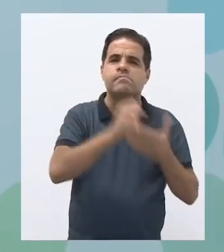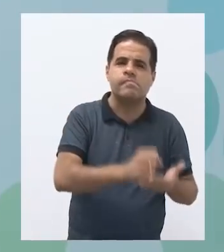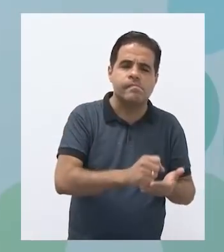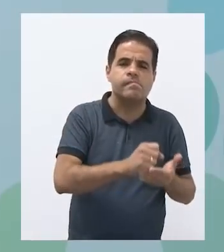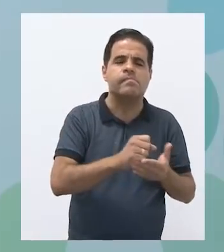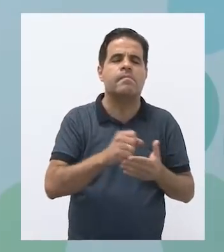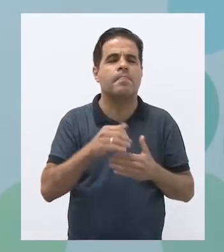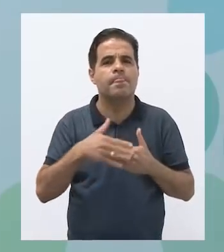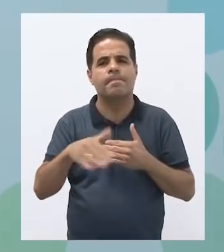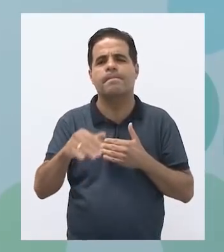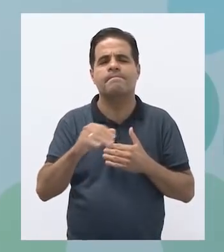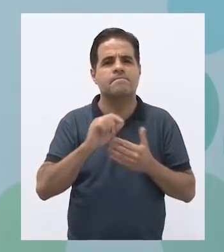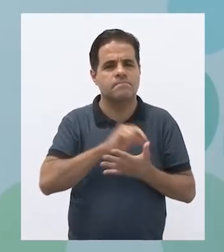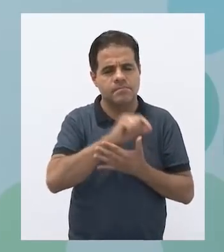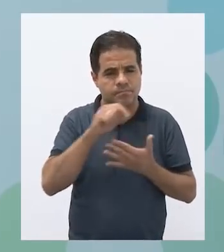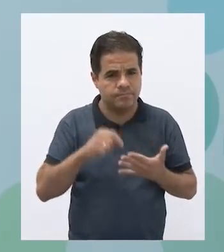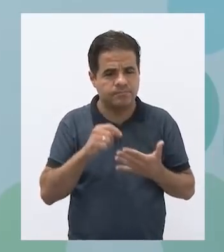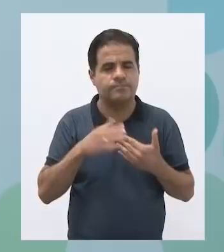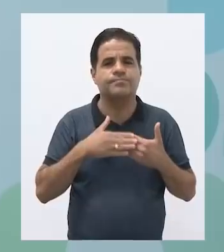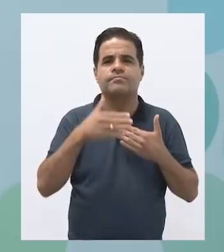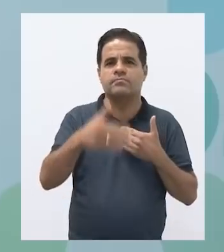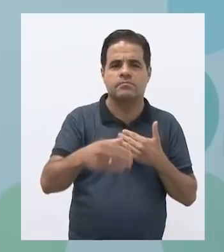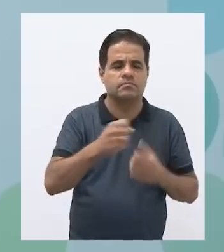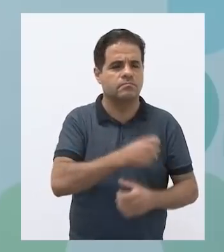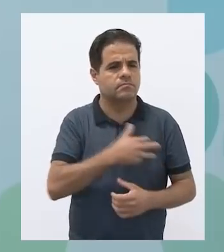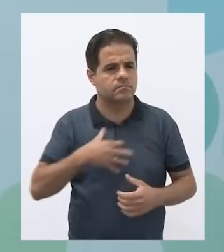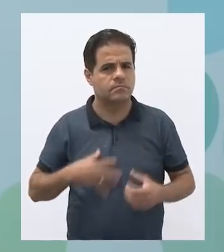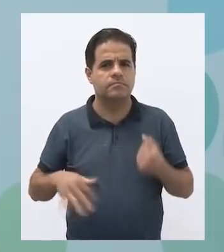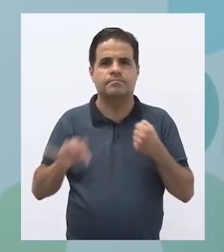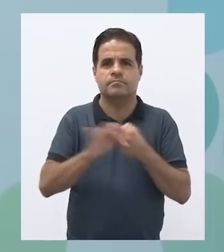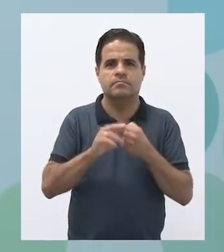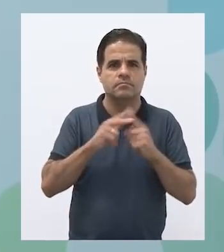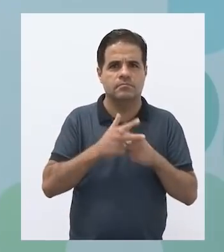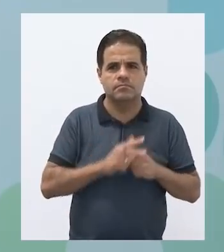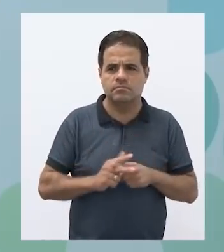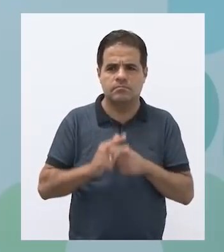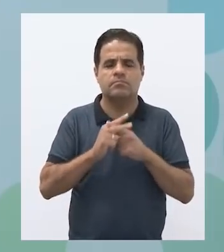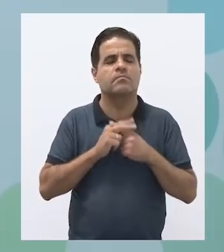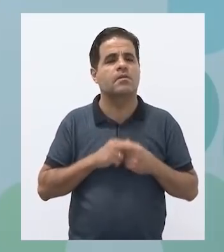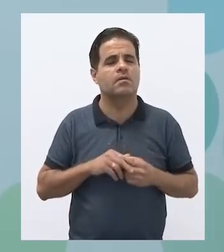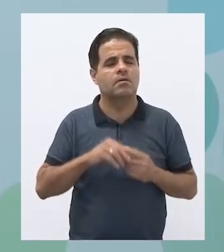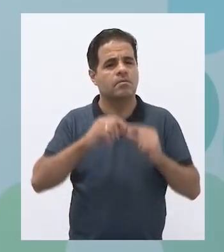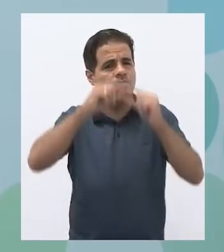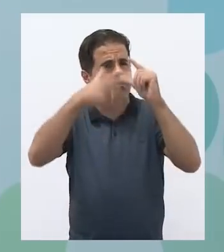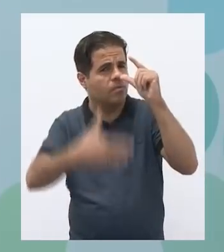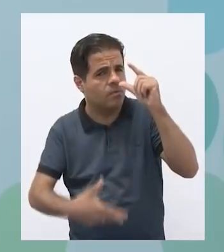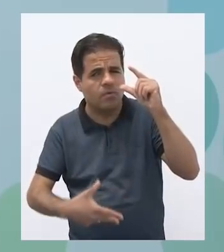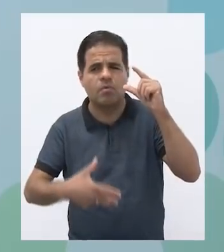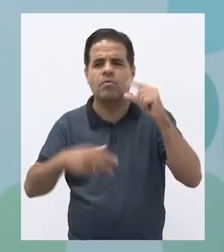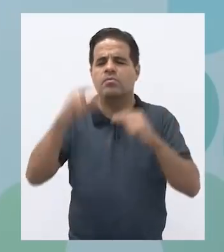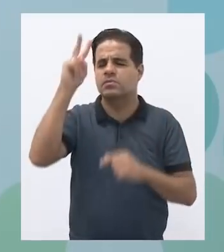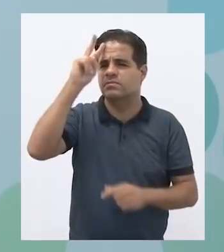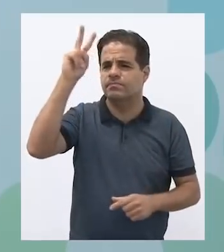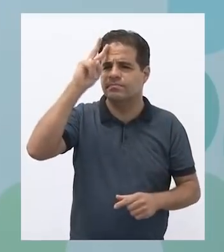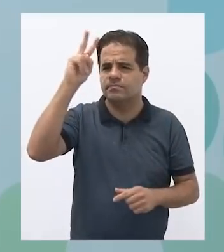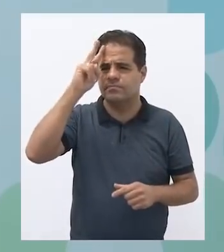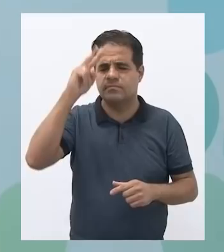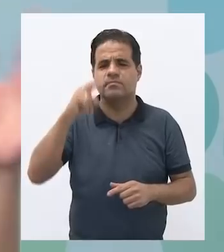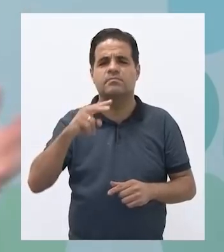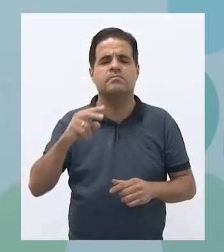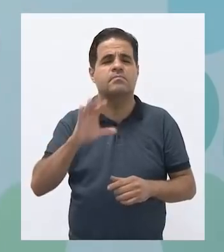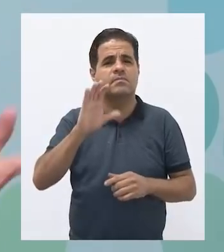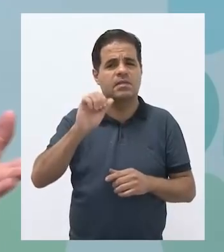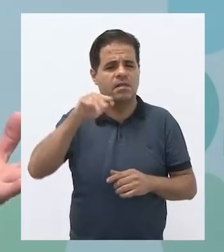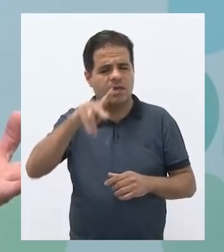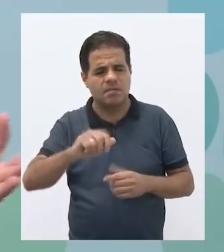Padlet, Flipgrid, as ferramentas da Microsoft, a gente trouxe ferramentas do Google, segunda-feira a gente vai trazer Canva,